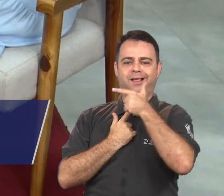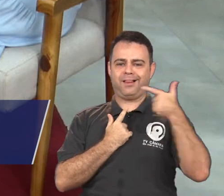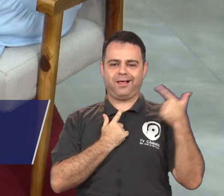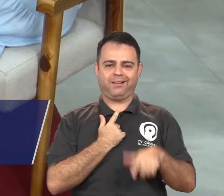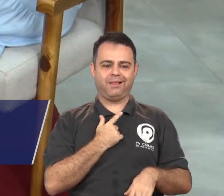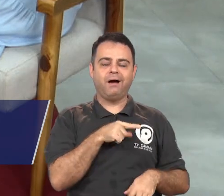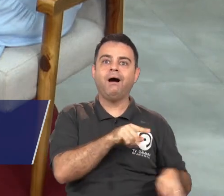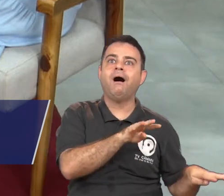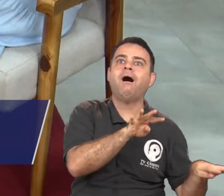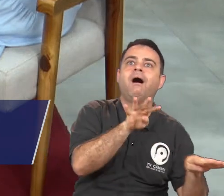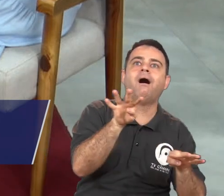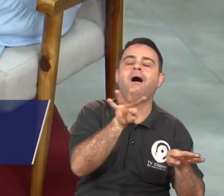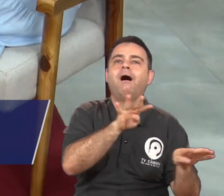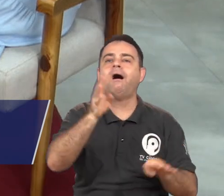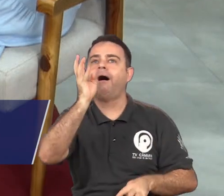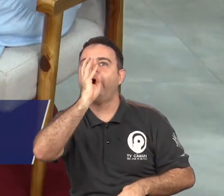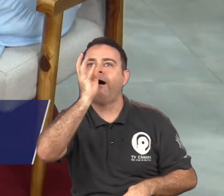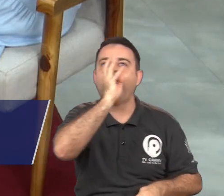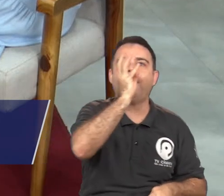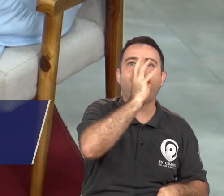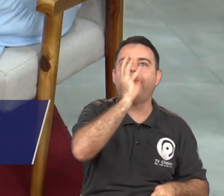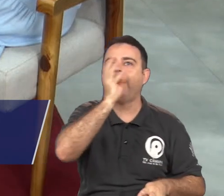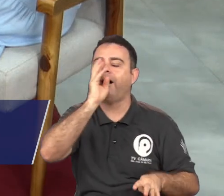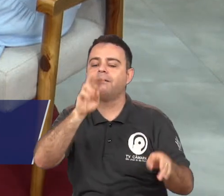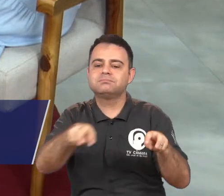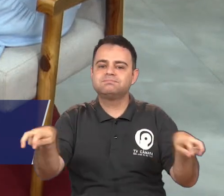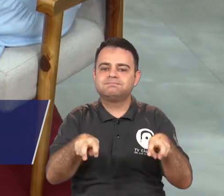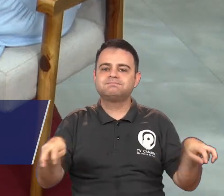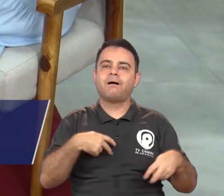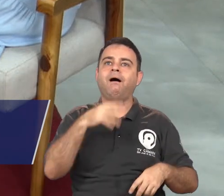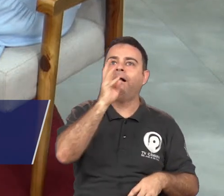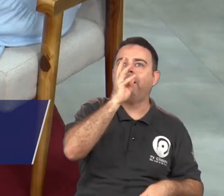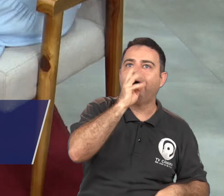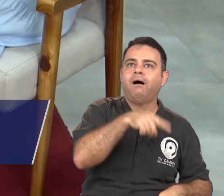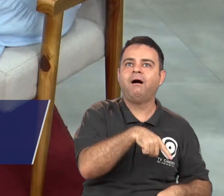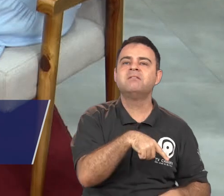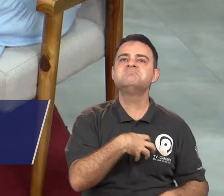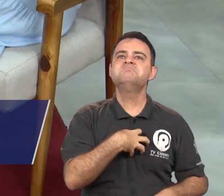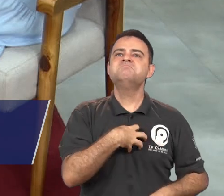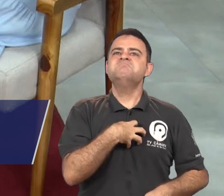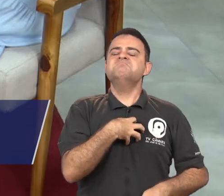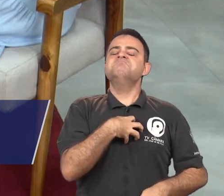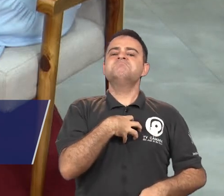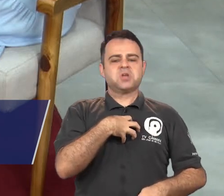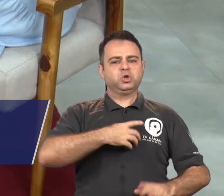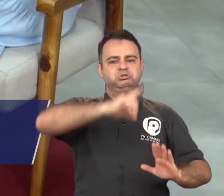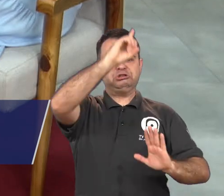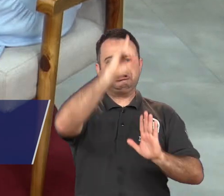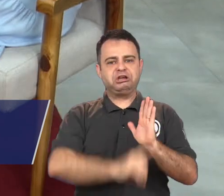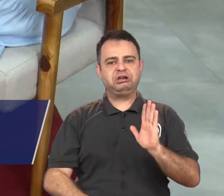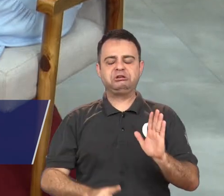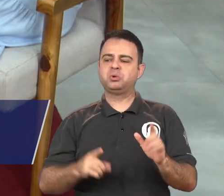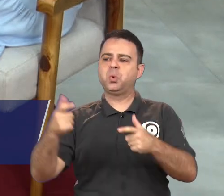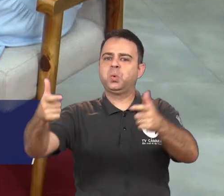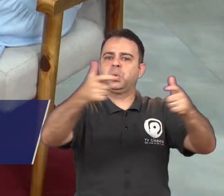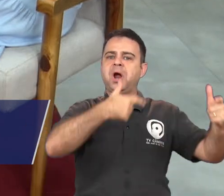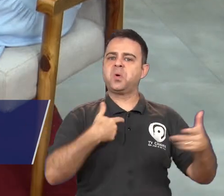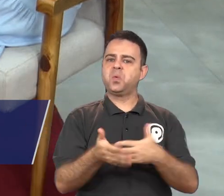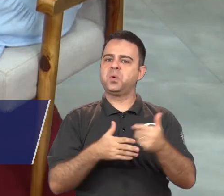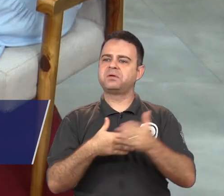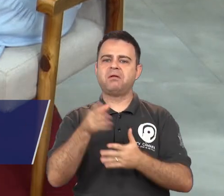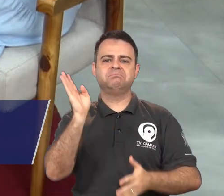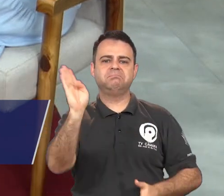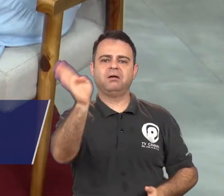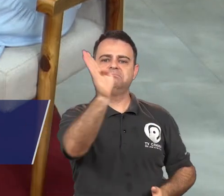e depois daquilo que eles foram no cinema, eles aprenderam que podem ir Eles quando têm esse quiserem. direito. E eu andando no